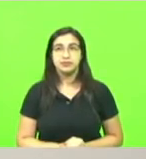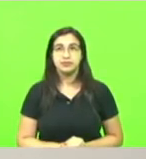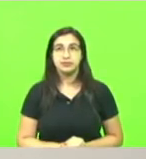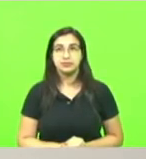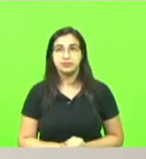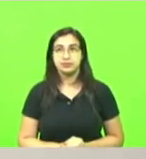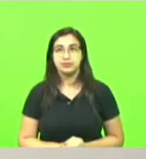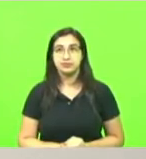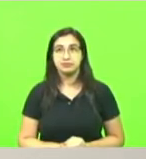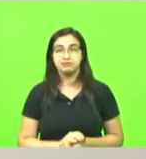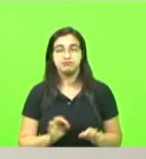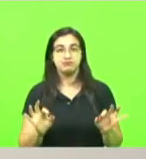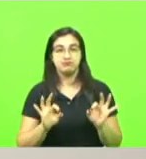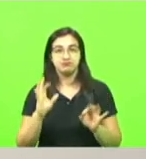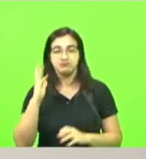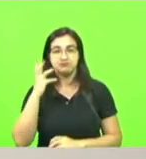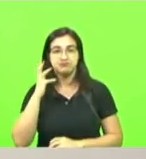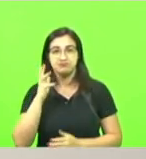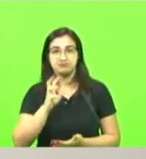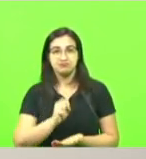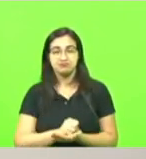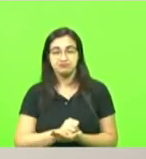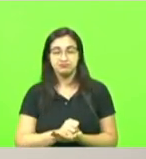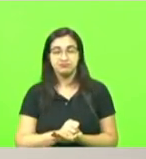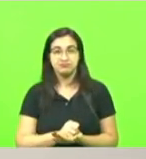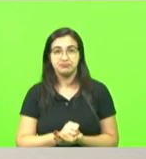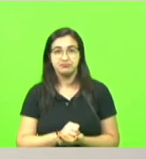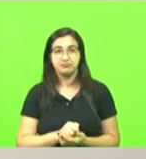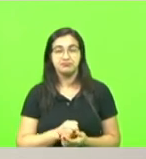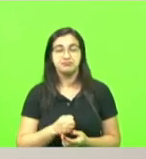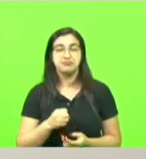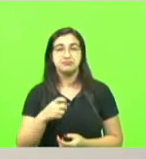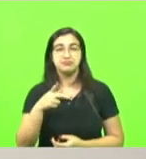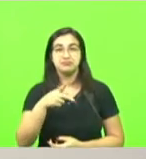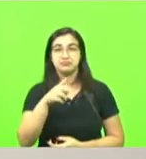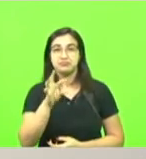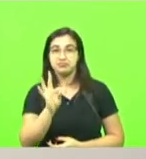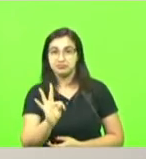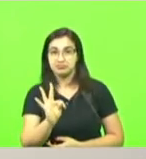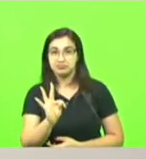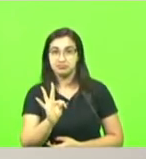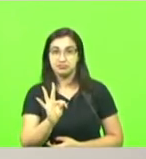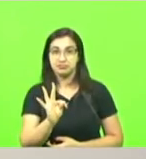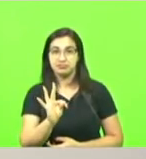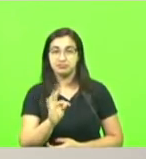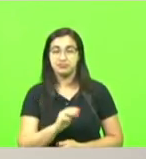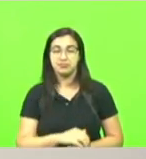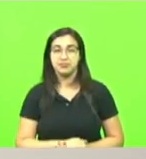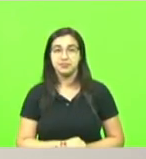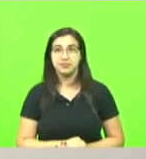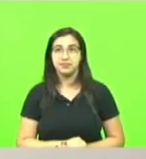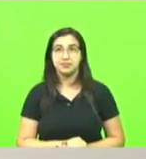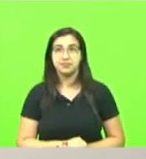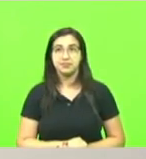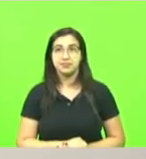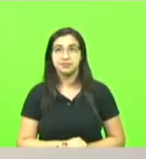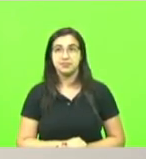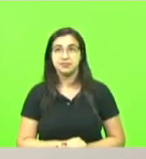Não havendo nenhum deputado inscrito, Partido dos Trabalhadores. Eu vejo aqui o